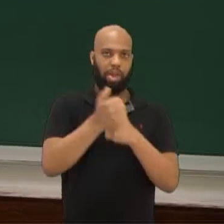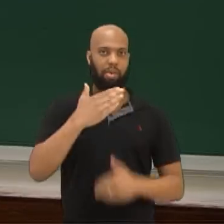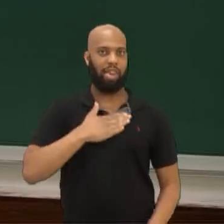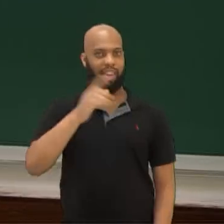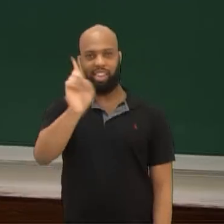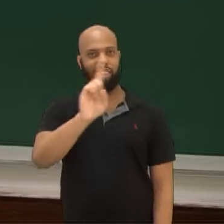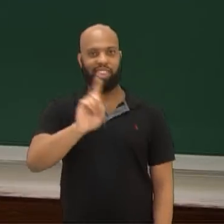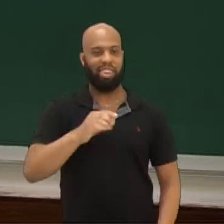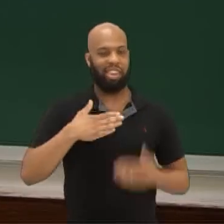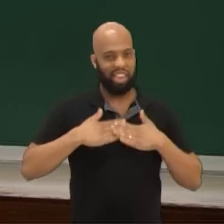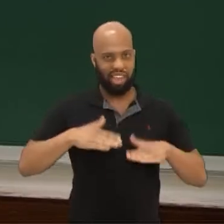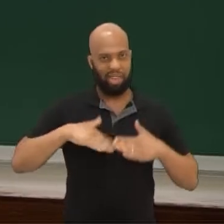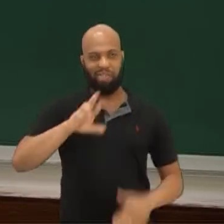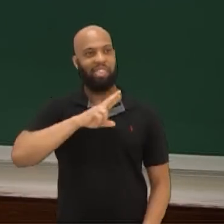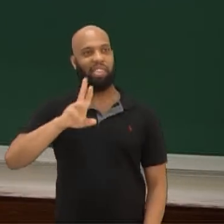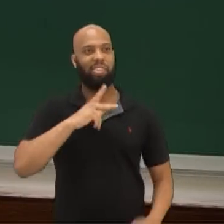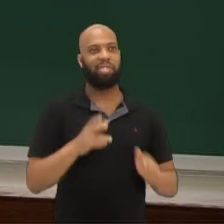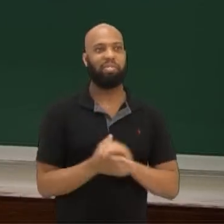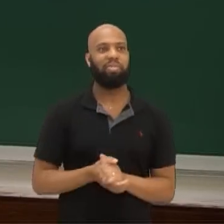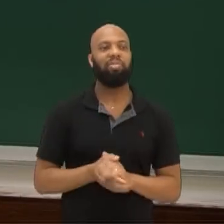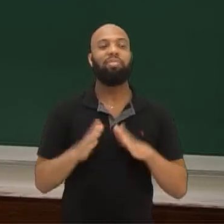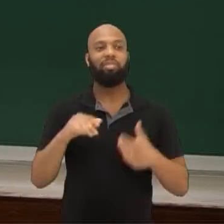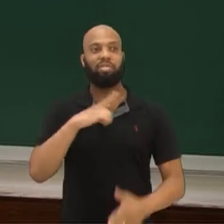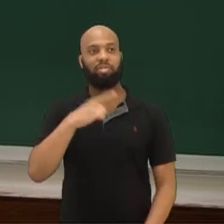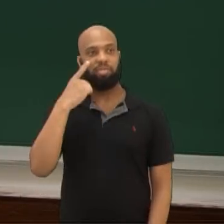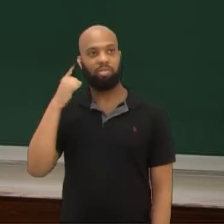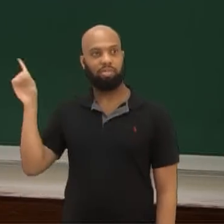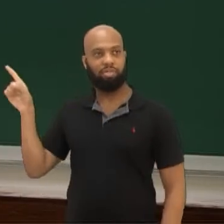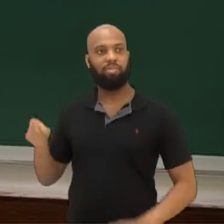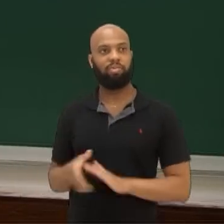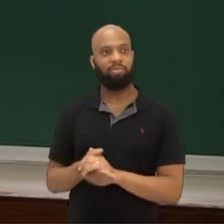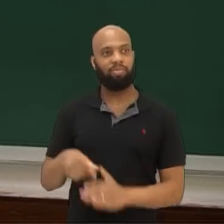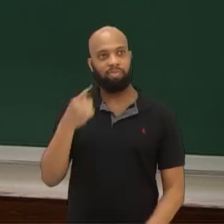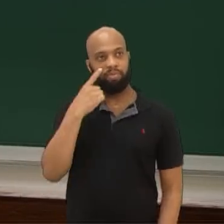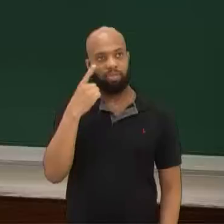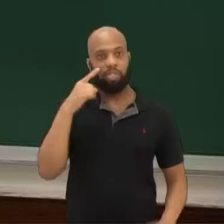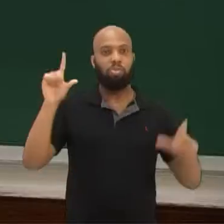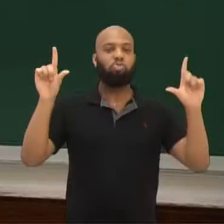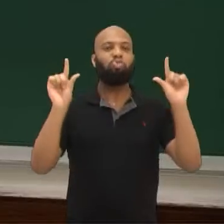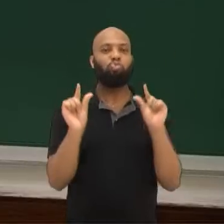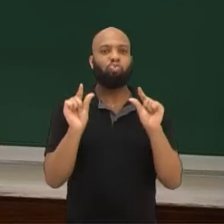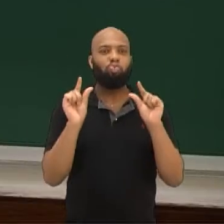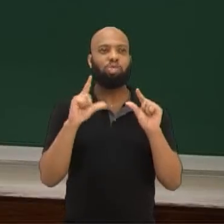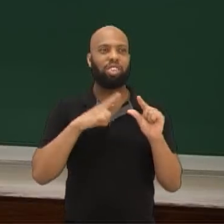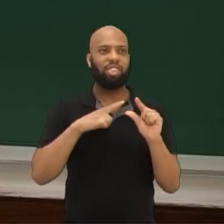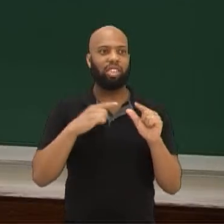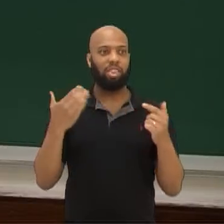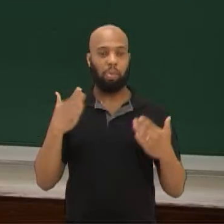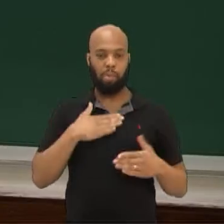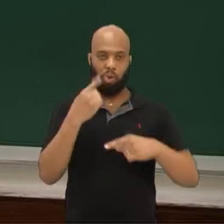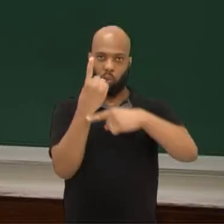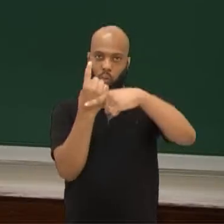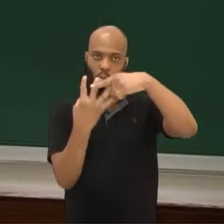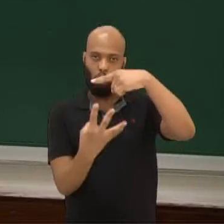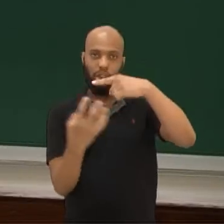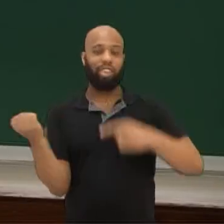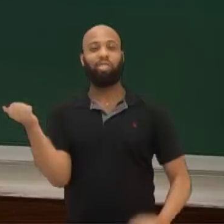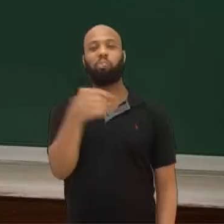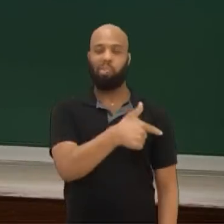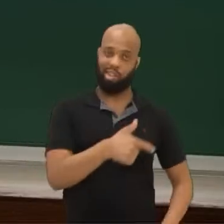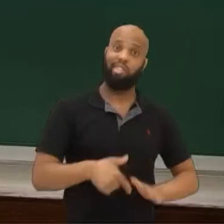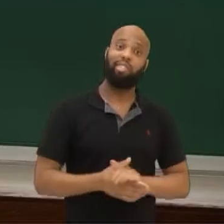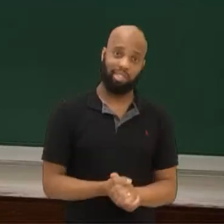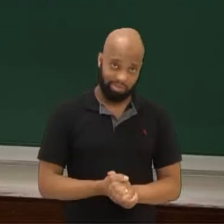essa. Podem ficar tranquilos porque não é, tá? Então, aqui, ó, percebam que ela é menor? Olha aqui, se eu colocar aqui o meu medidor, ó, ela